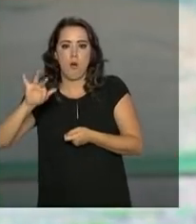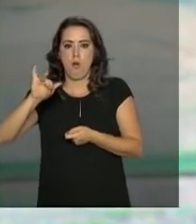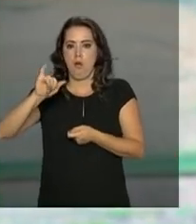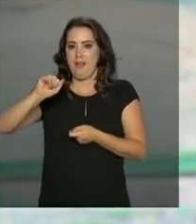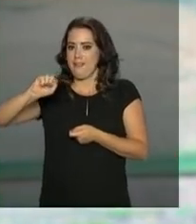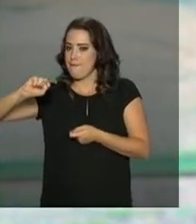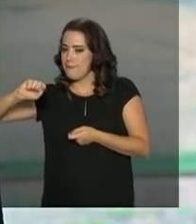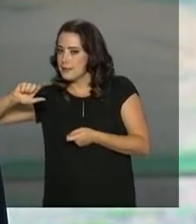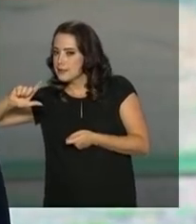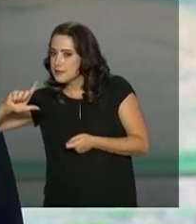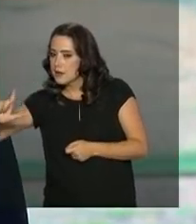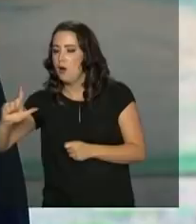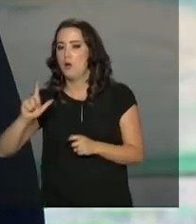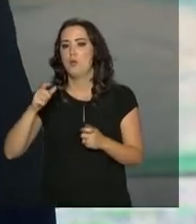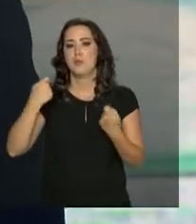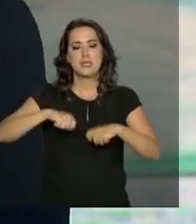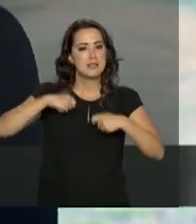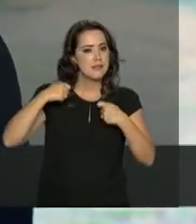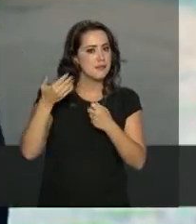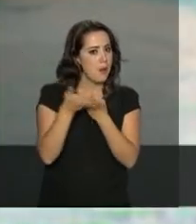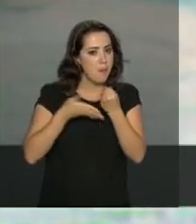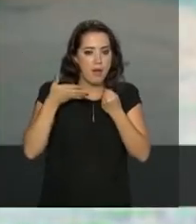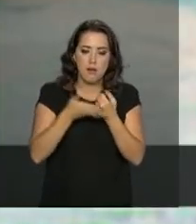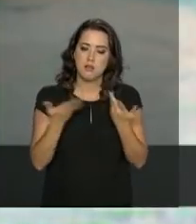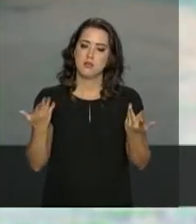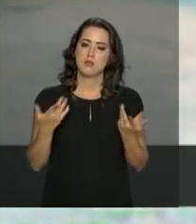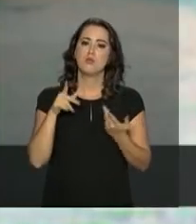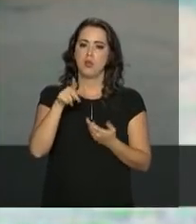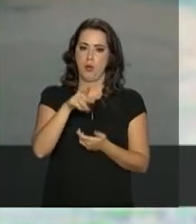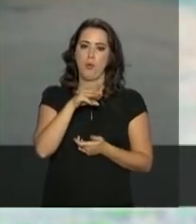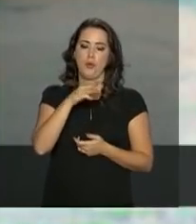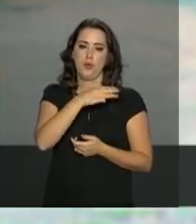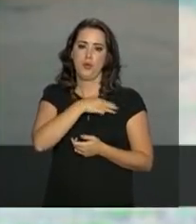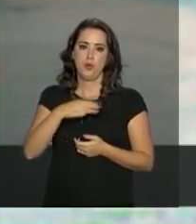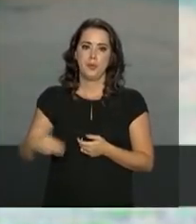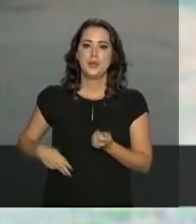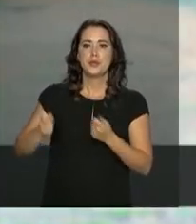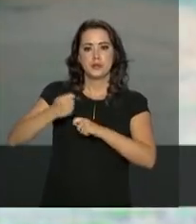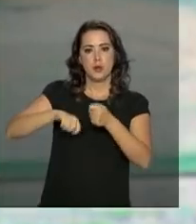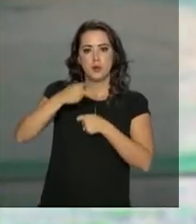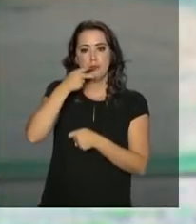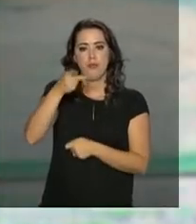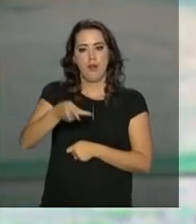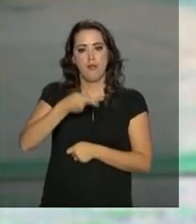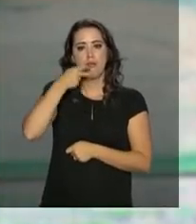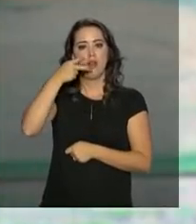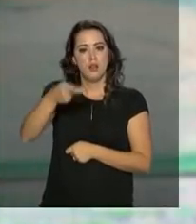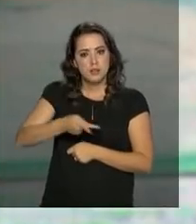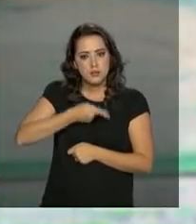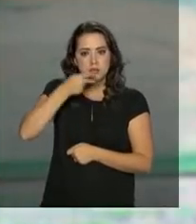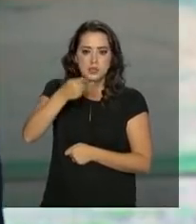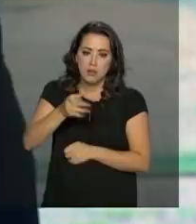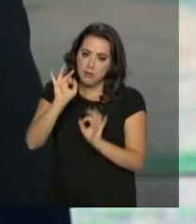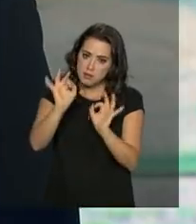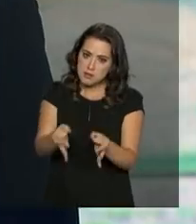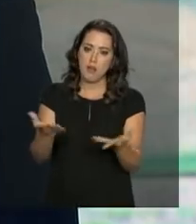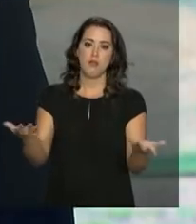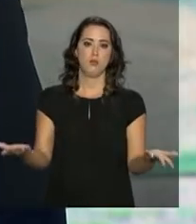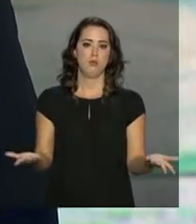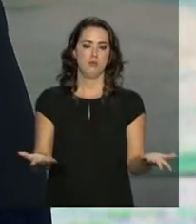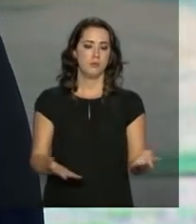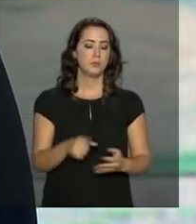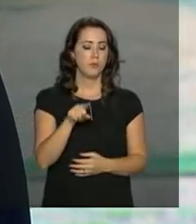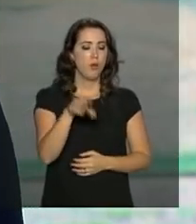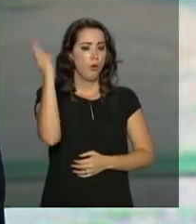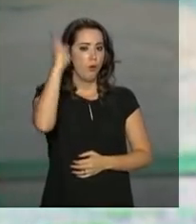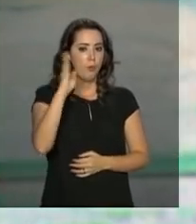é fundamental. Isso é a lição que o Dr. Paulo Guedes vive repetindo para a gente. E no que ele está correto. O